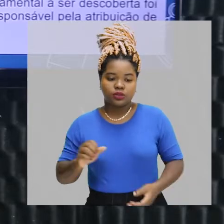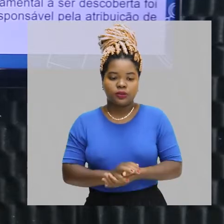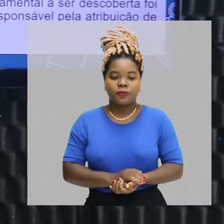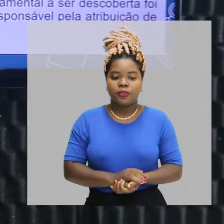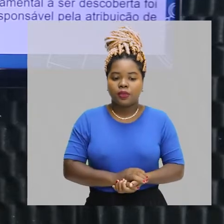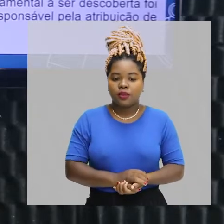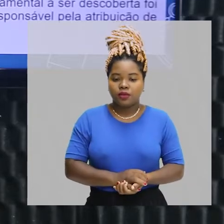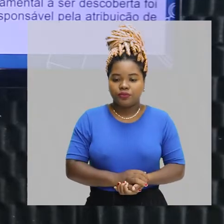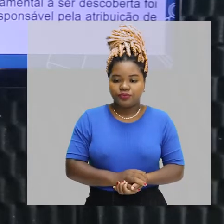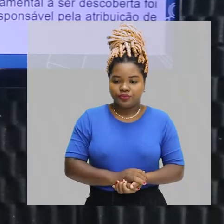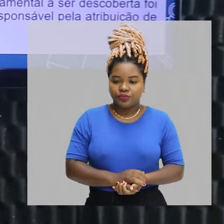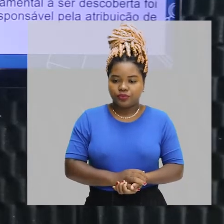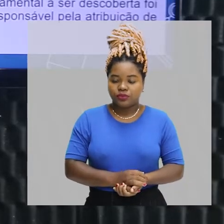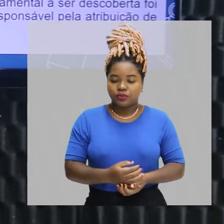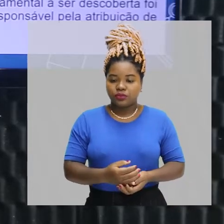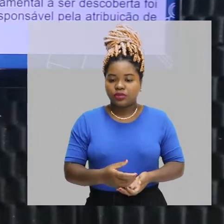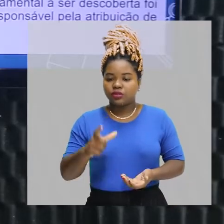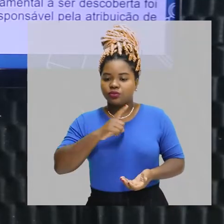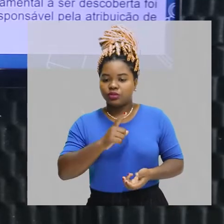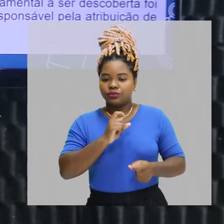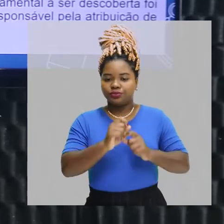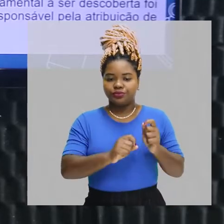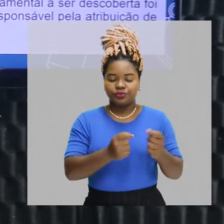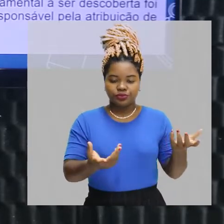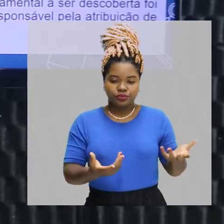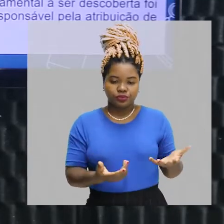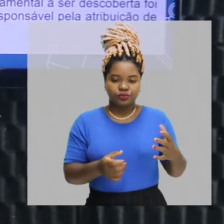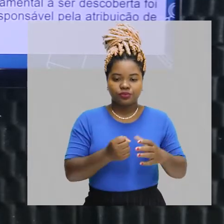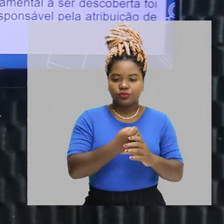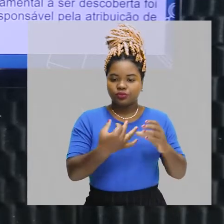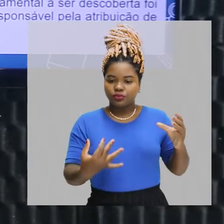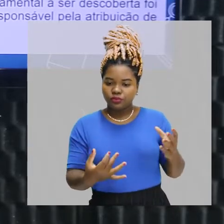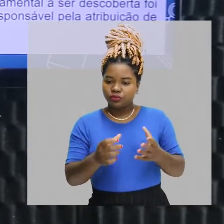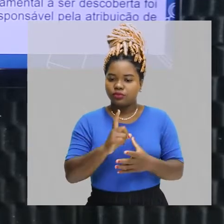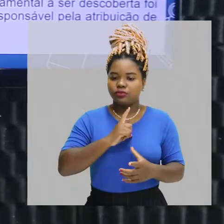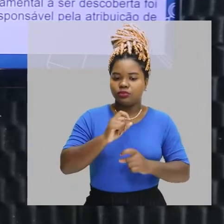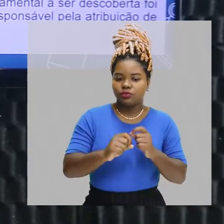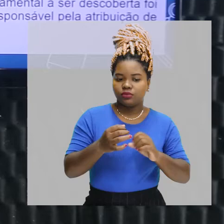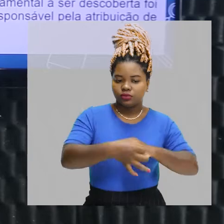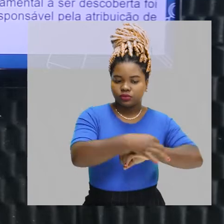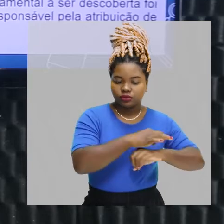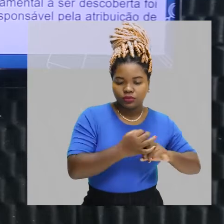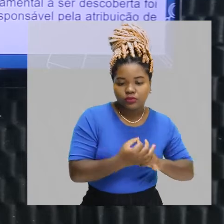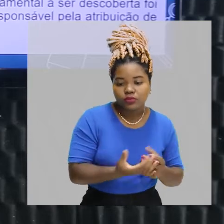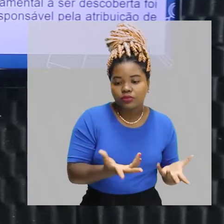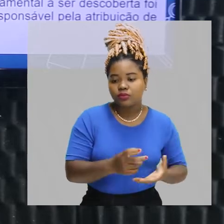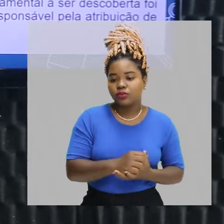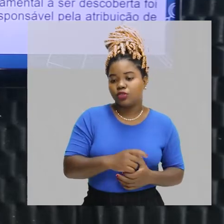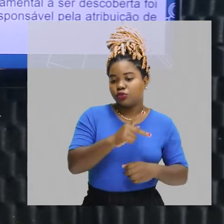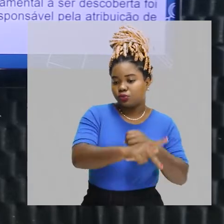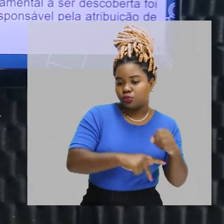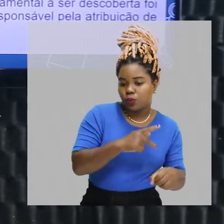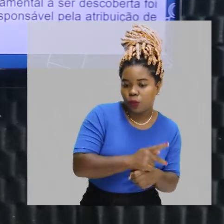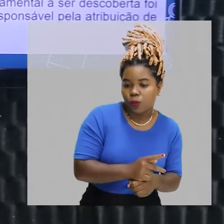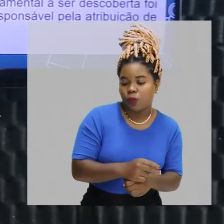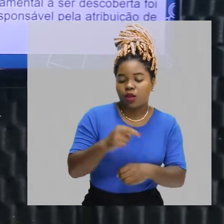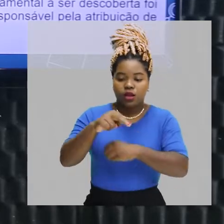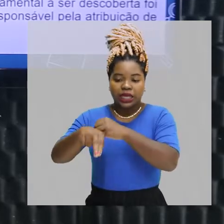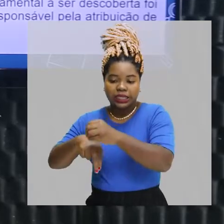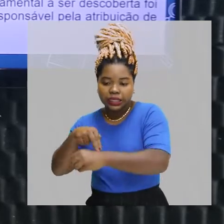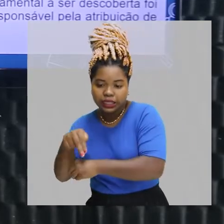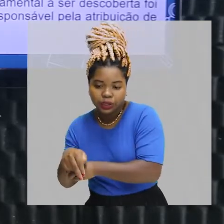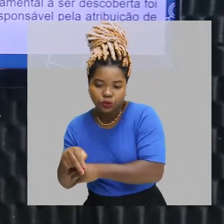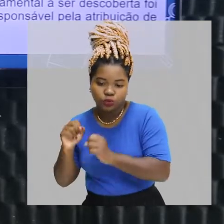Então, esses gluons que é responsável pela formação de partículas como prótons e nêutrons, certo?